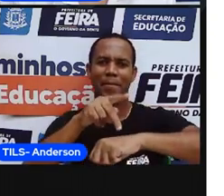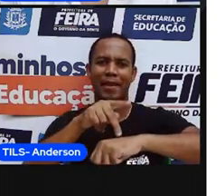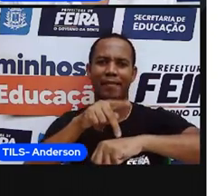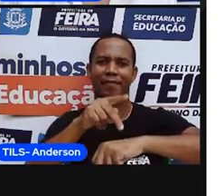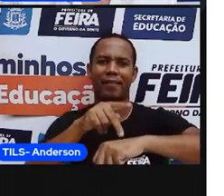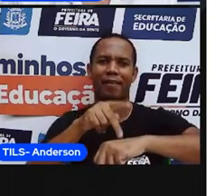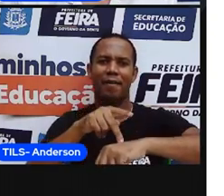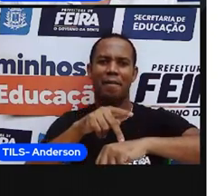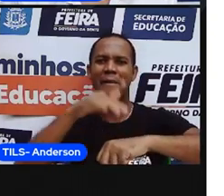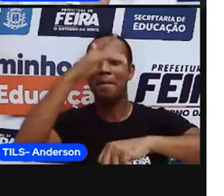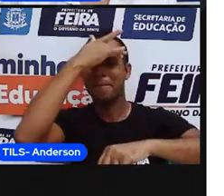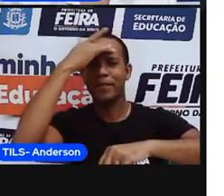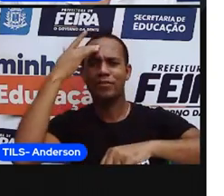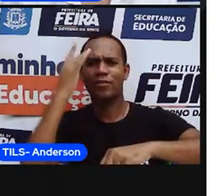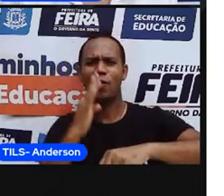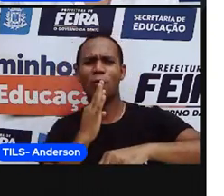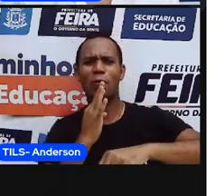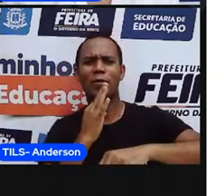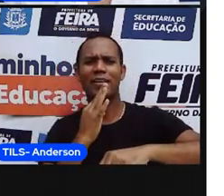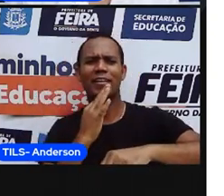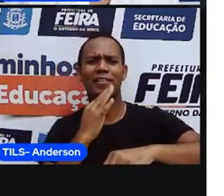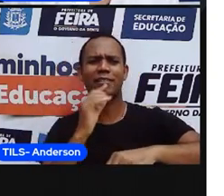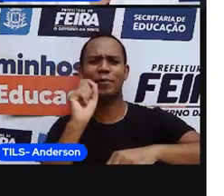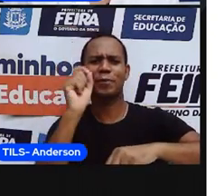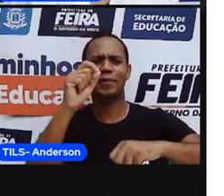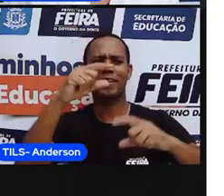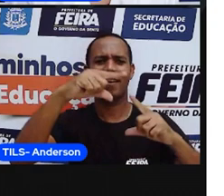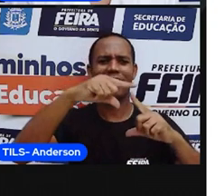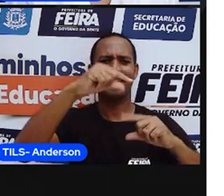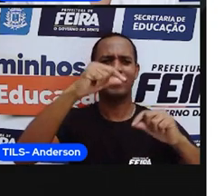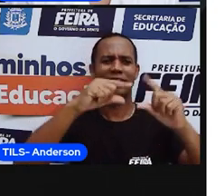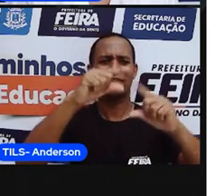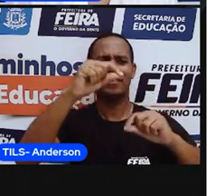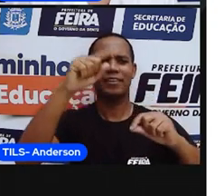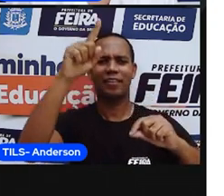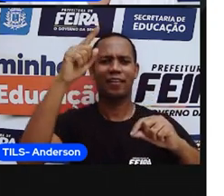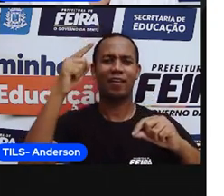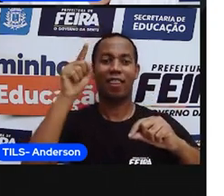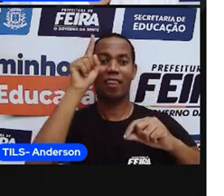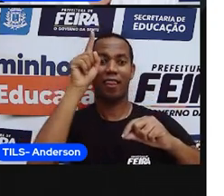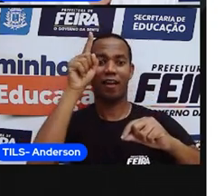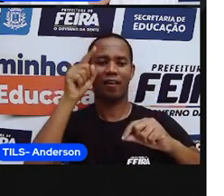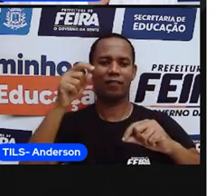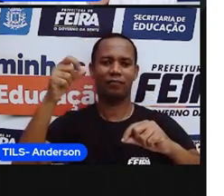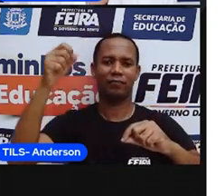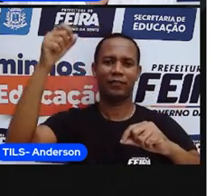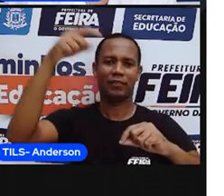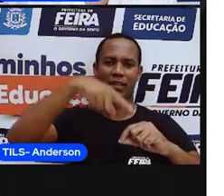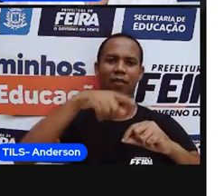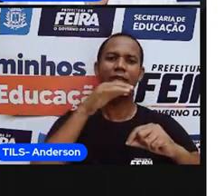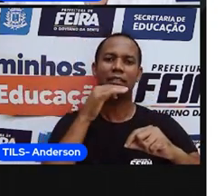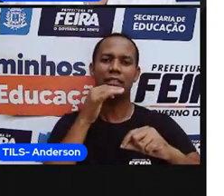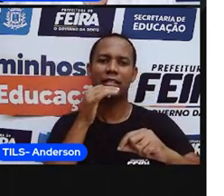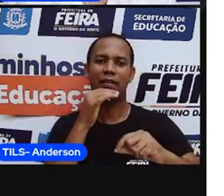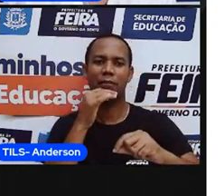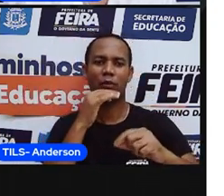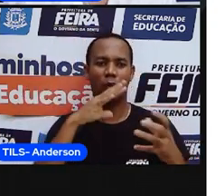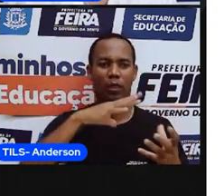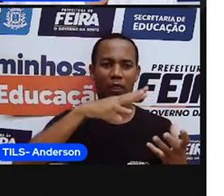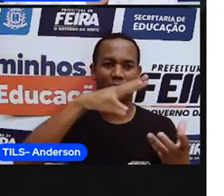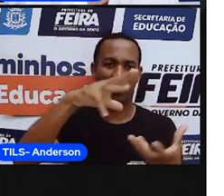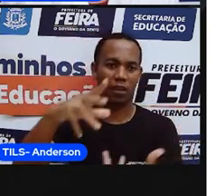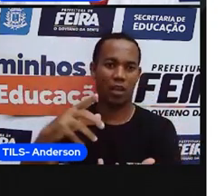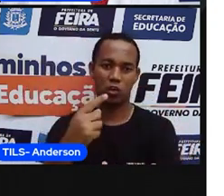estrelas cadentes, né? São apenas alguns sinais de que a Terra não está sozinha no espaço